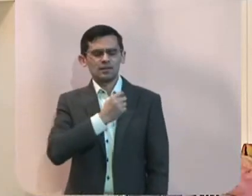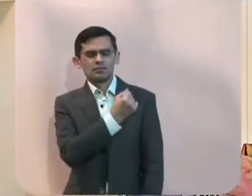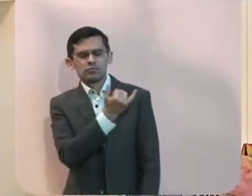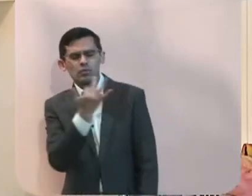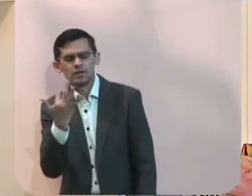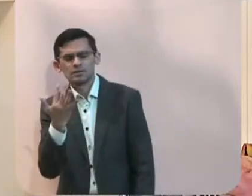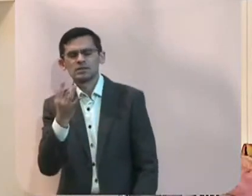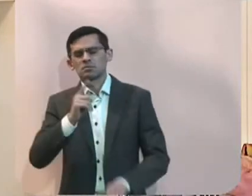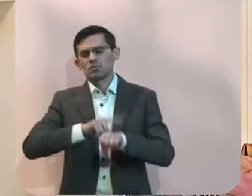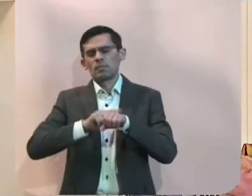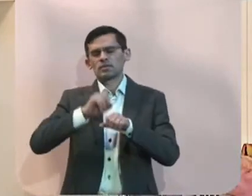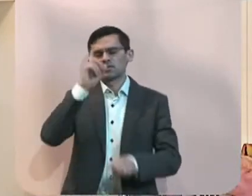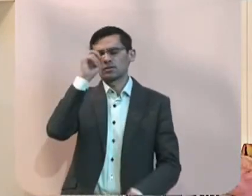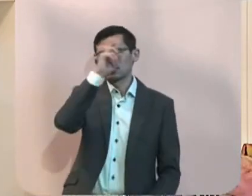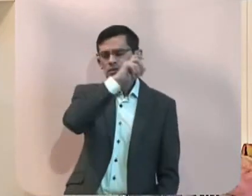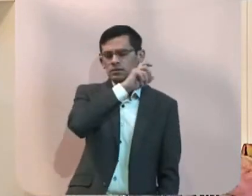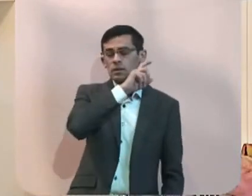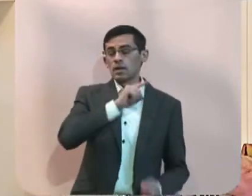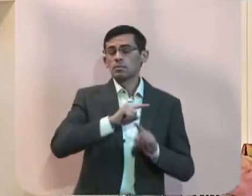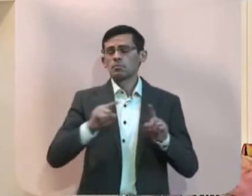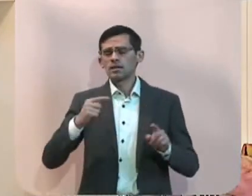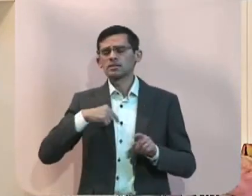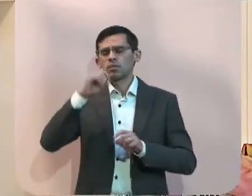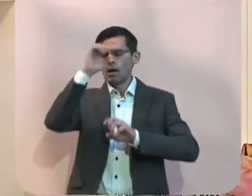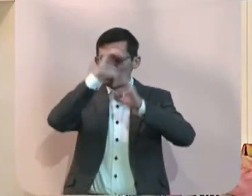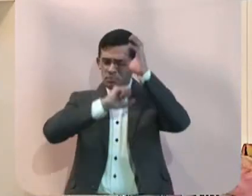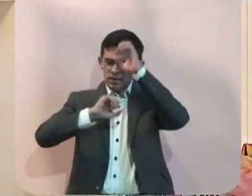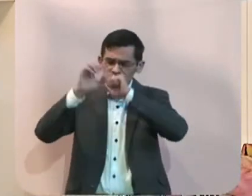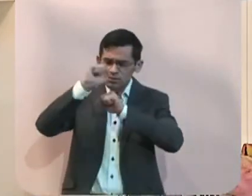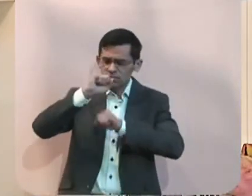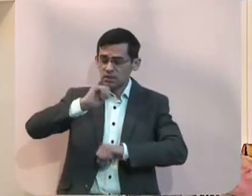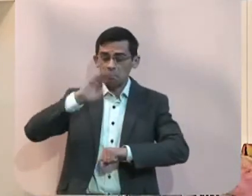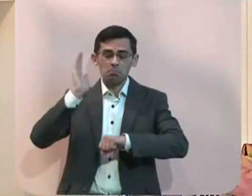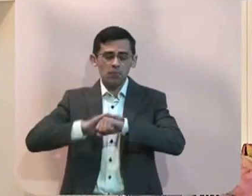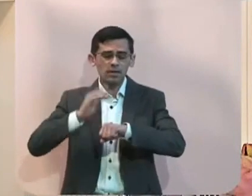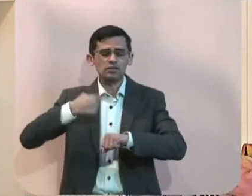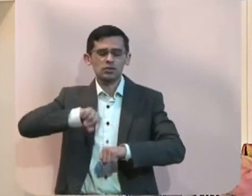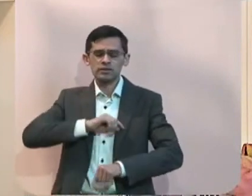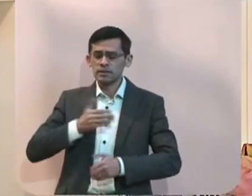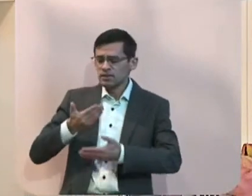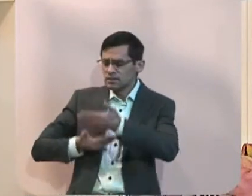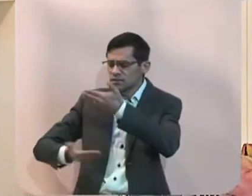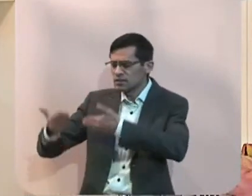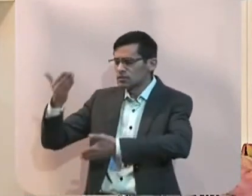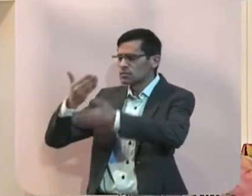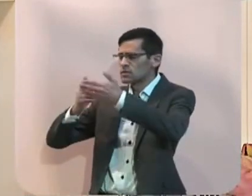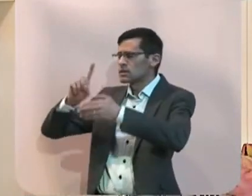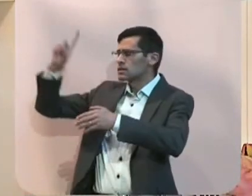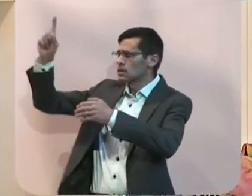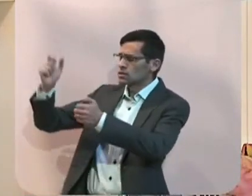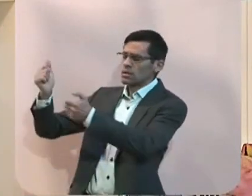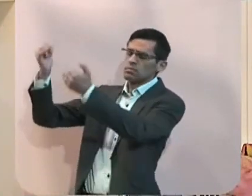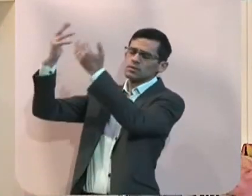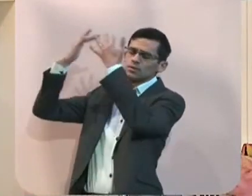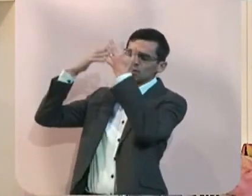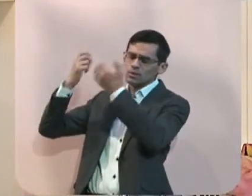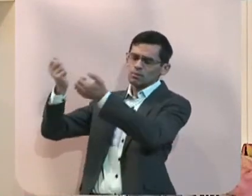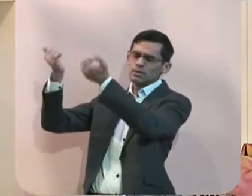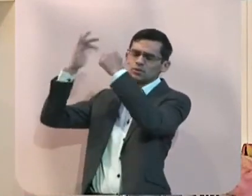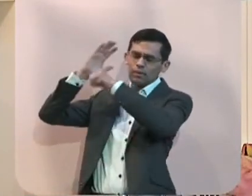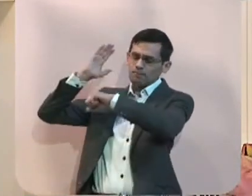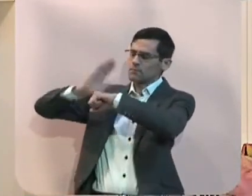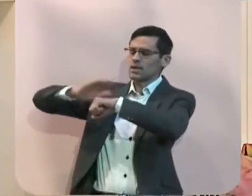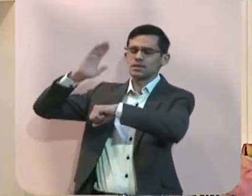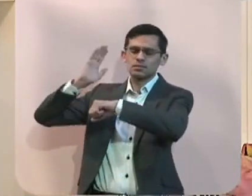difíceis, mas eu tenho aprendido uma coisa, que quanto mais a gente serve ao Senhor, mais o Senhor nos abençoa em todas as áreas da vida.